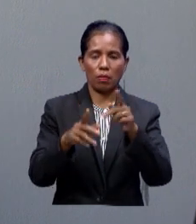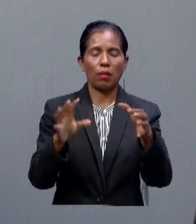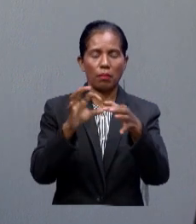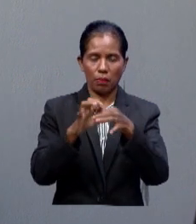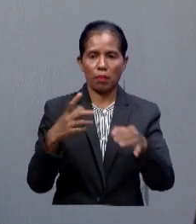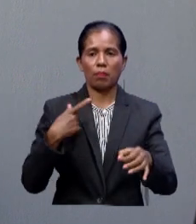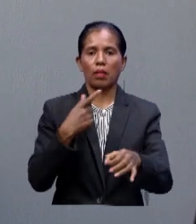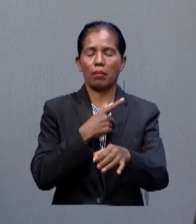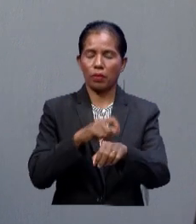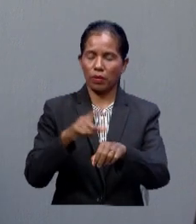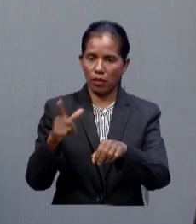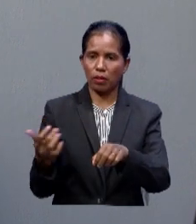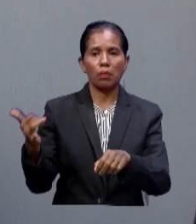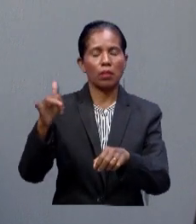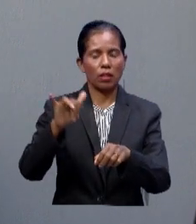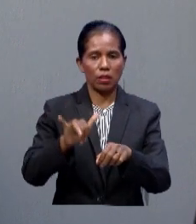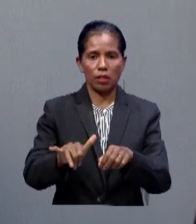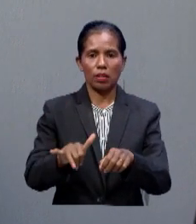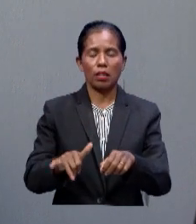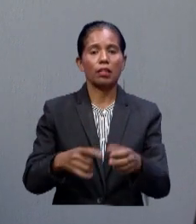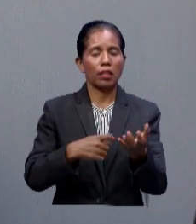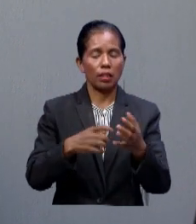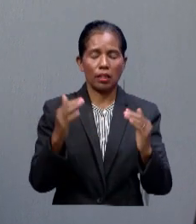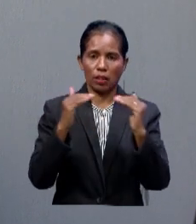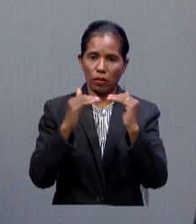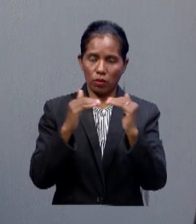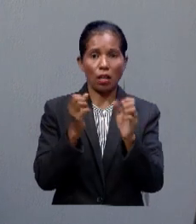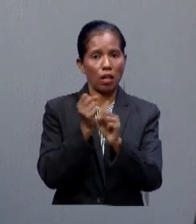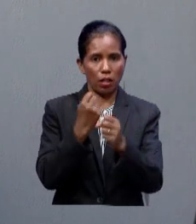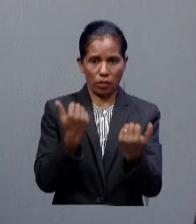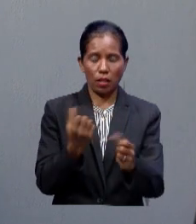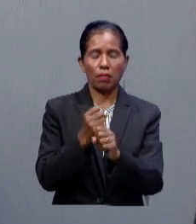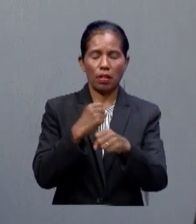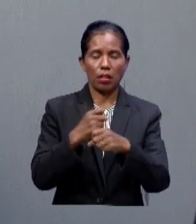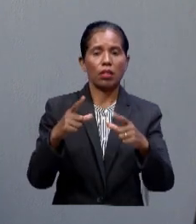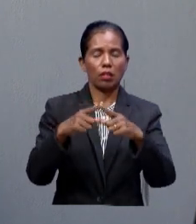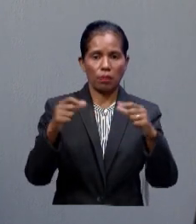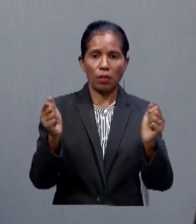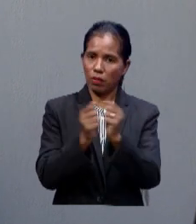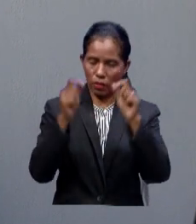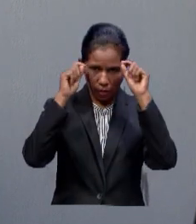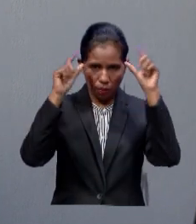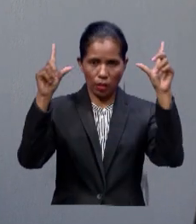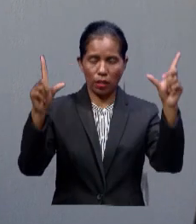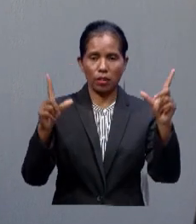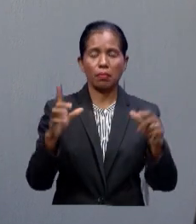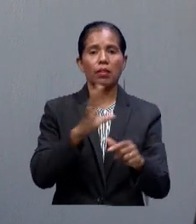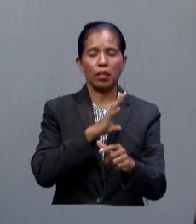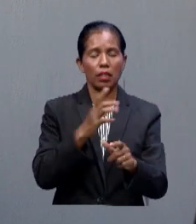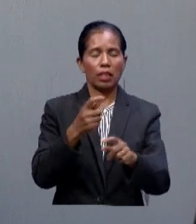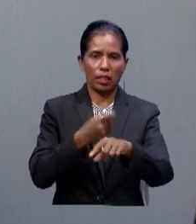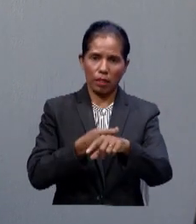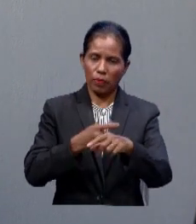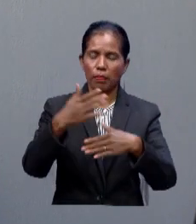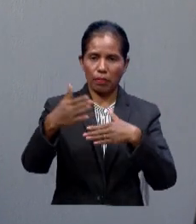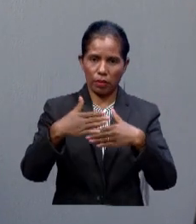sira nomos iha base niang technical meeting halau da daung ona entre Japão nomos Timor Leste e espera kata iha tempo badak se